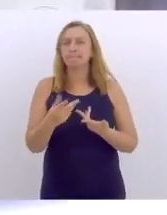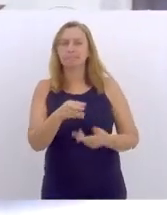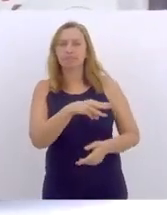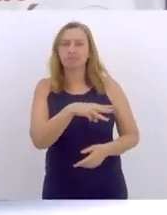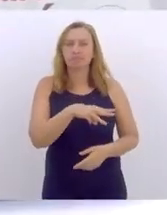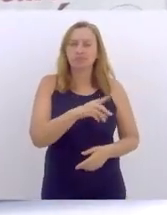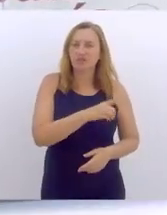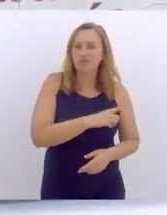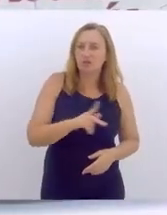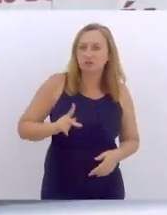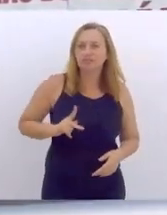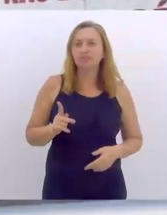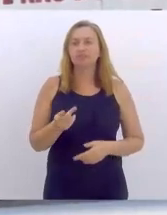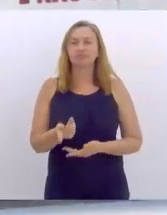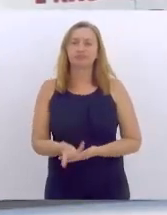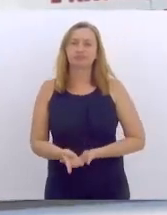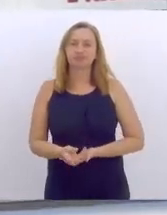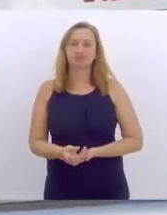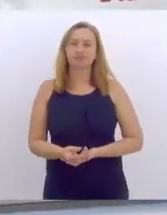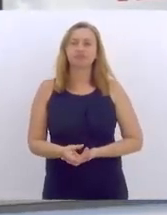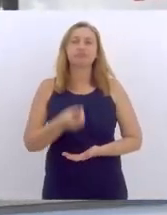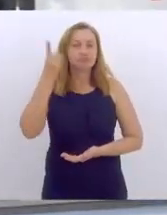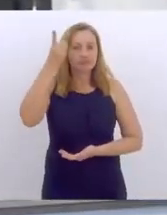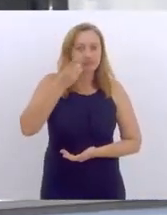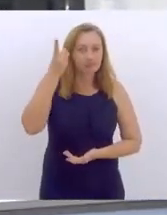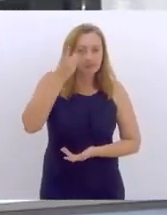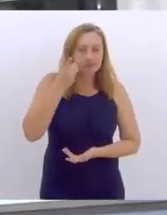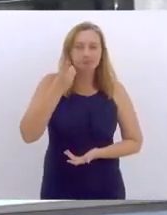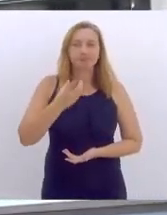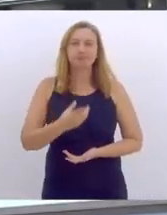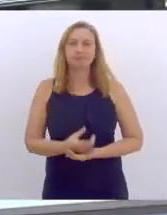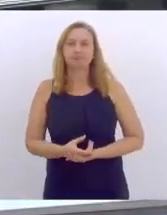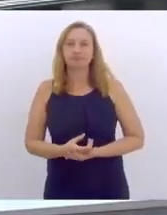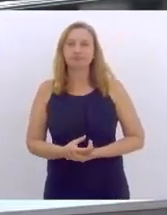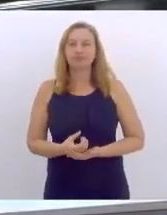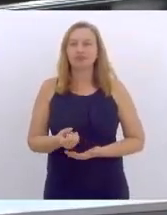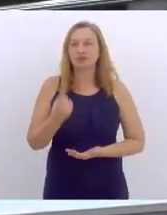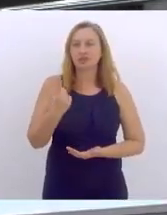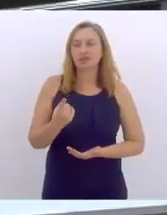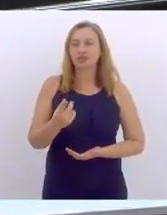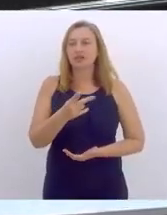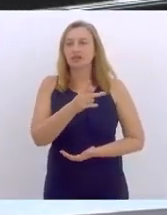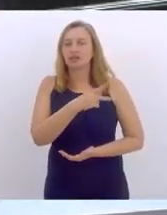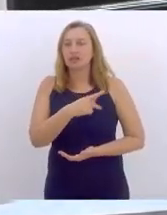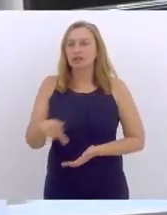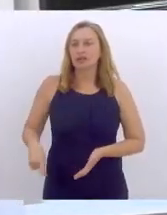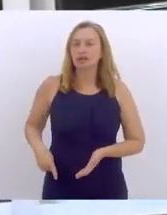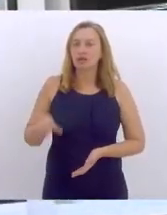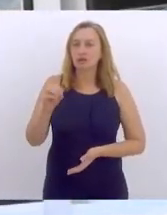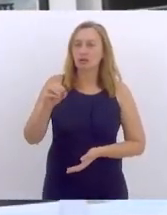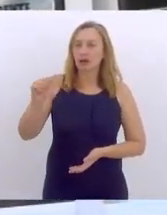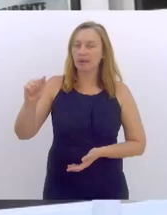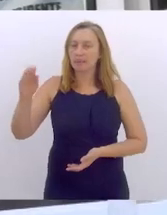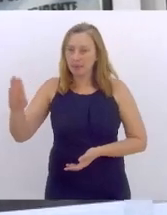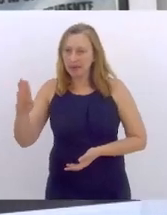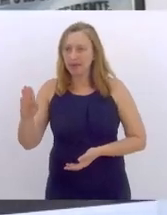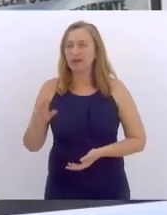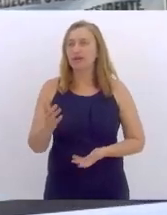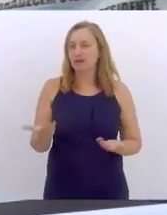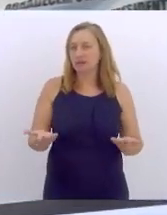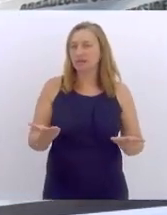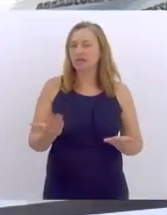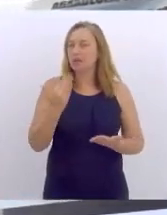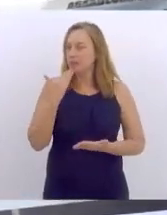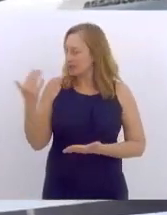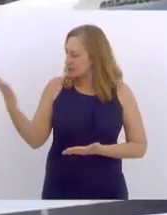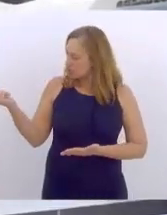Defensoria falou, o deputado e ex-presidente da OAB, o Adir Damus, que eu peço que chegue aqui ao meu